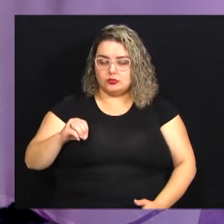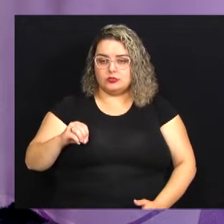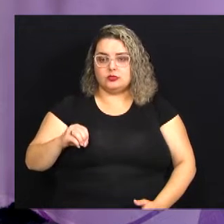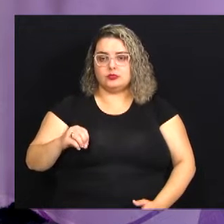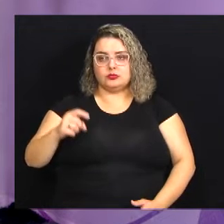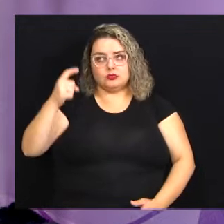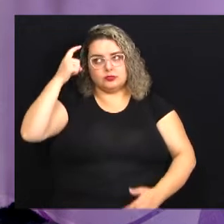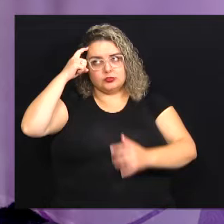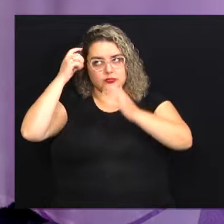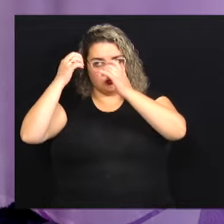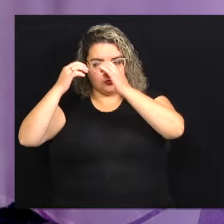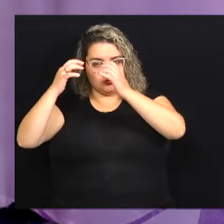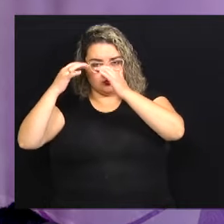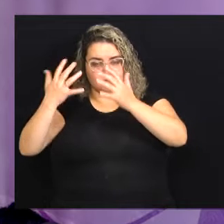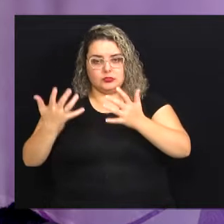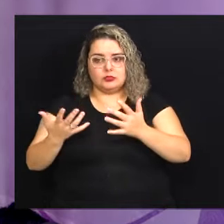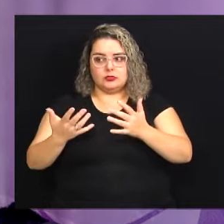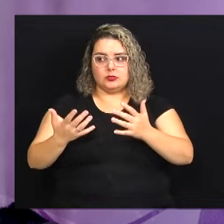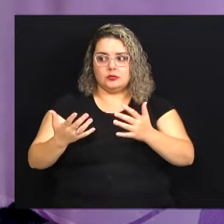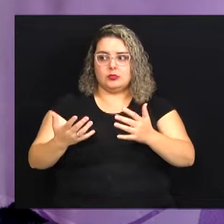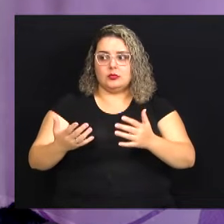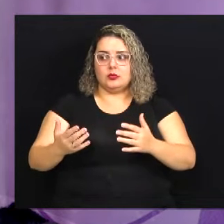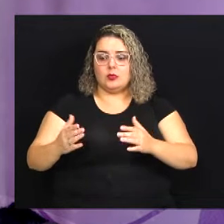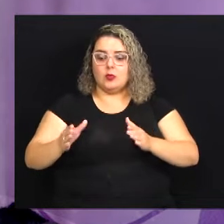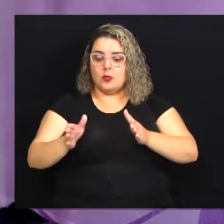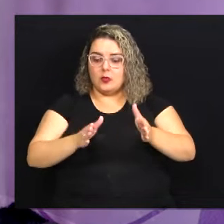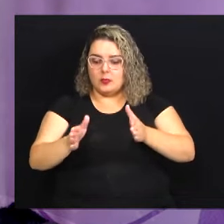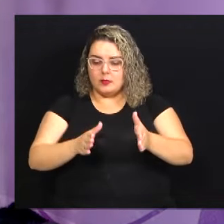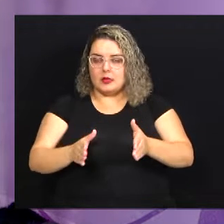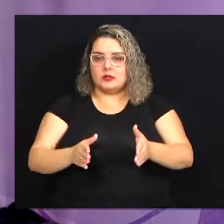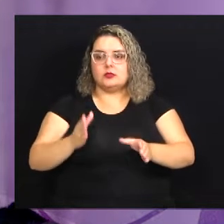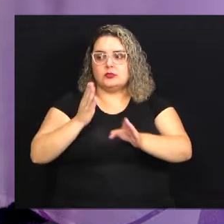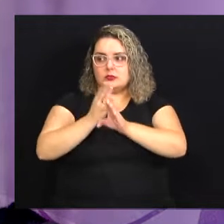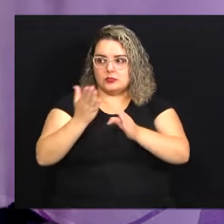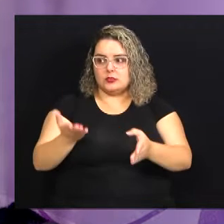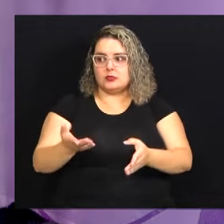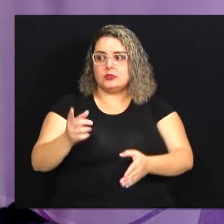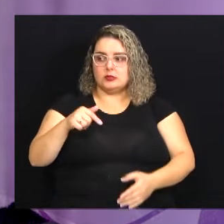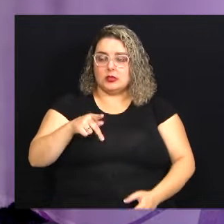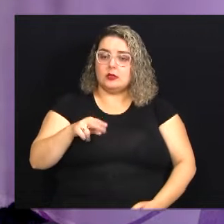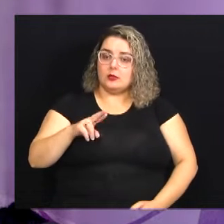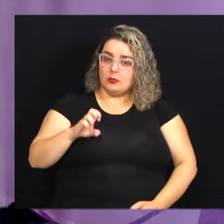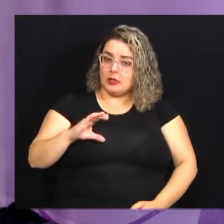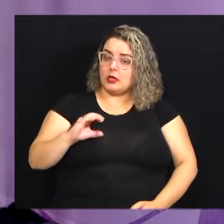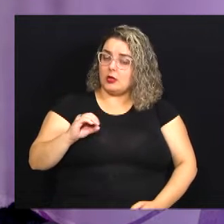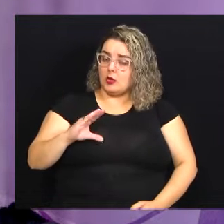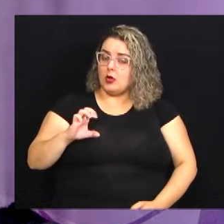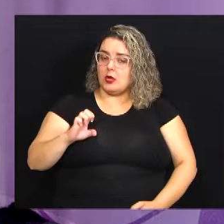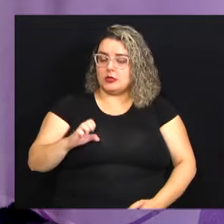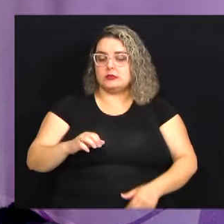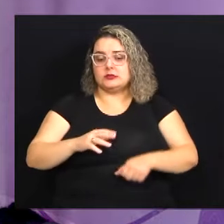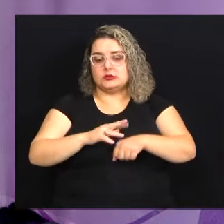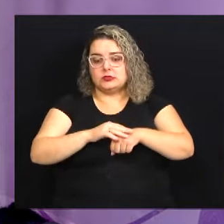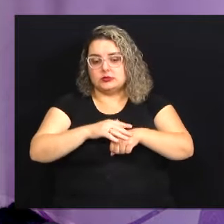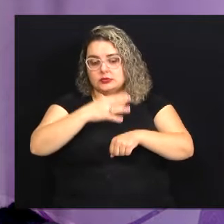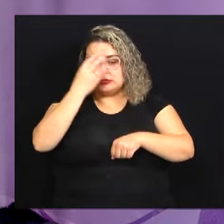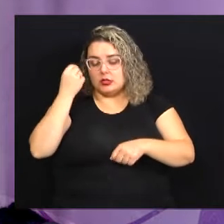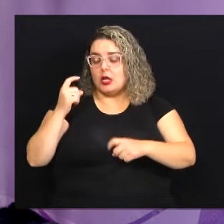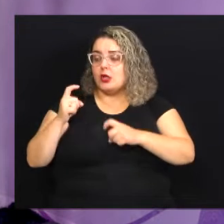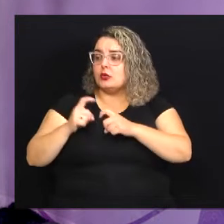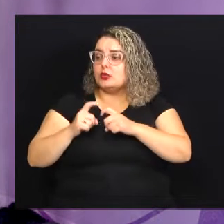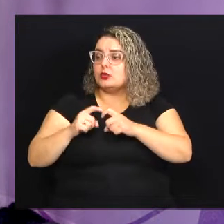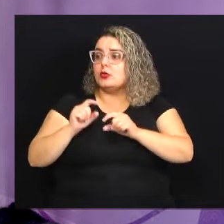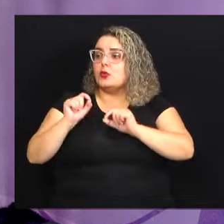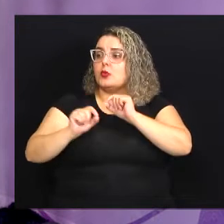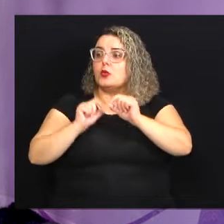clínica dela com aqueles achados, né? E era um quadro precoce de Alzheimer. E doutora, o que